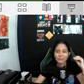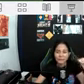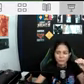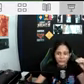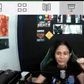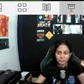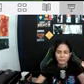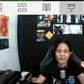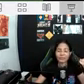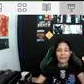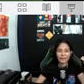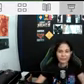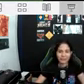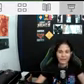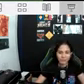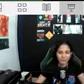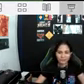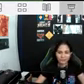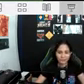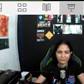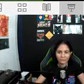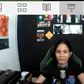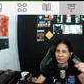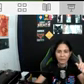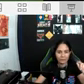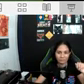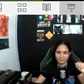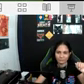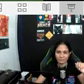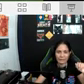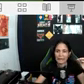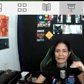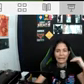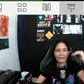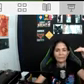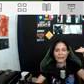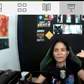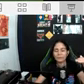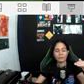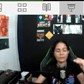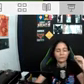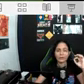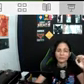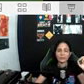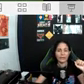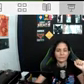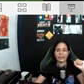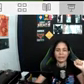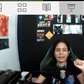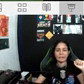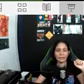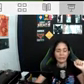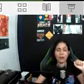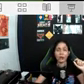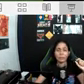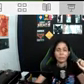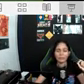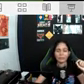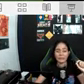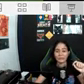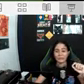Mas isso faz parte da realidade? Não. Aquela média subindo não faz parte da